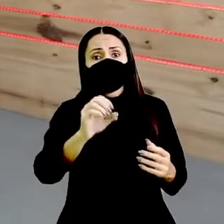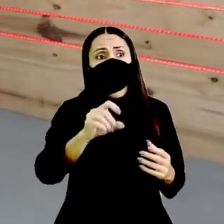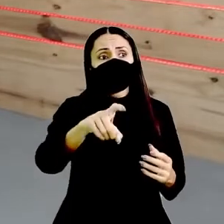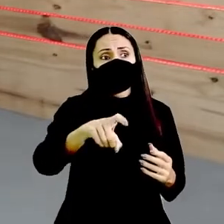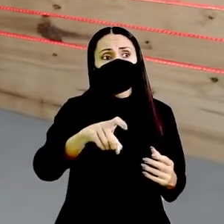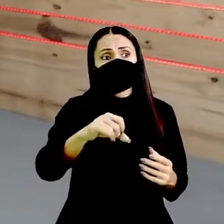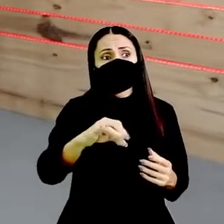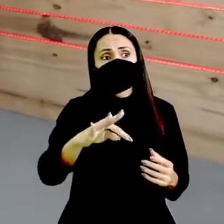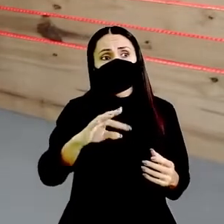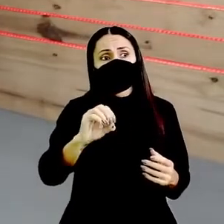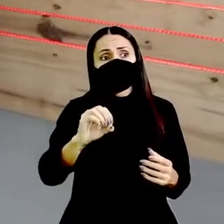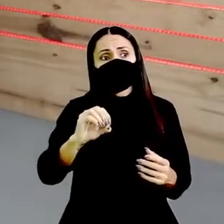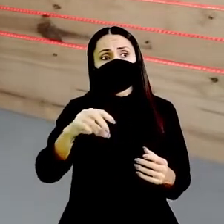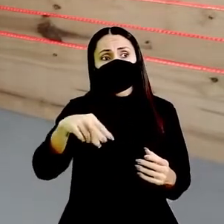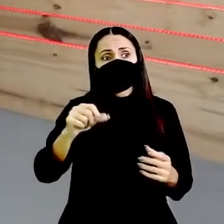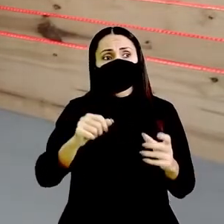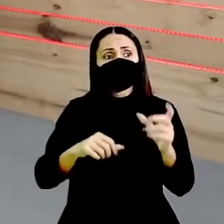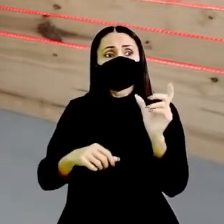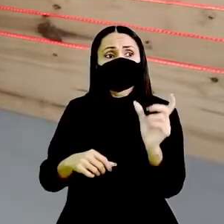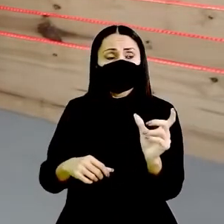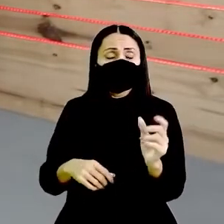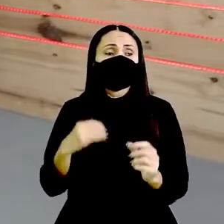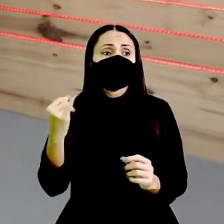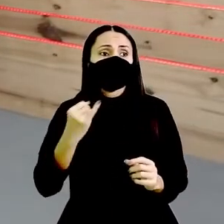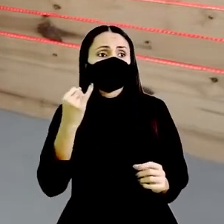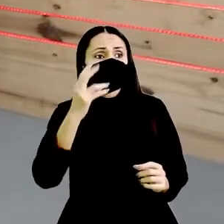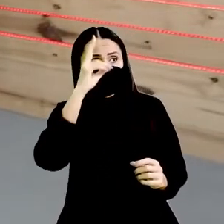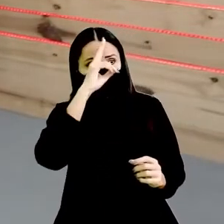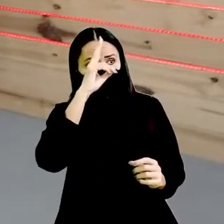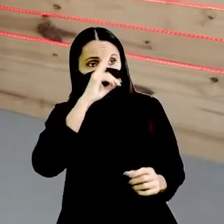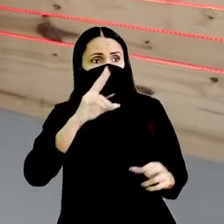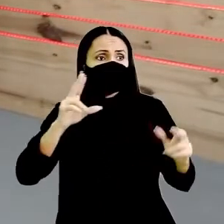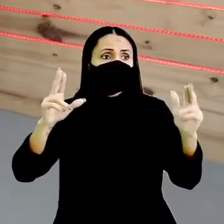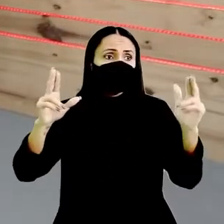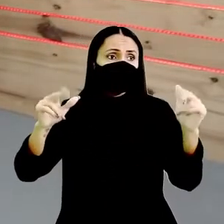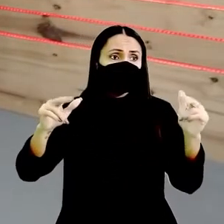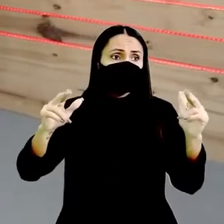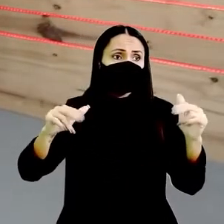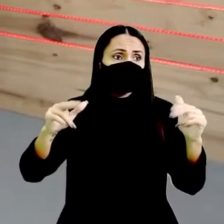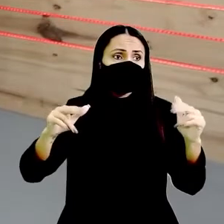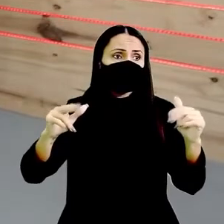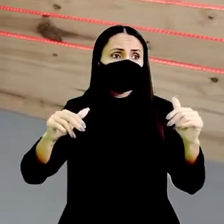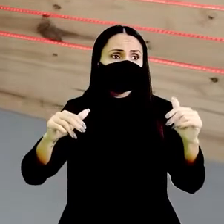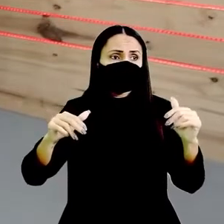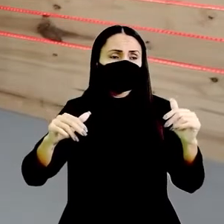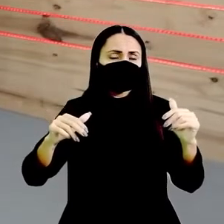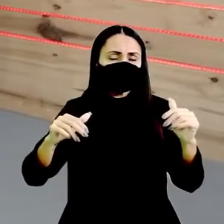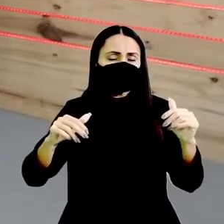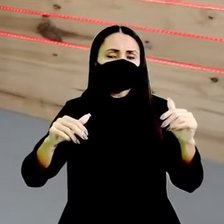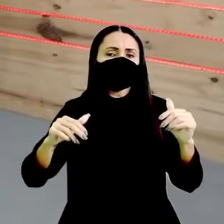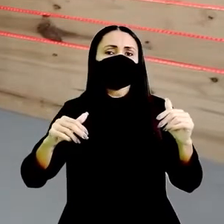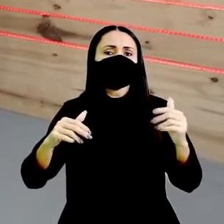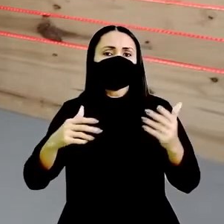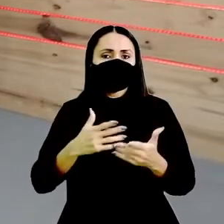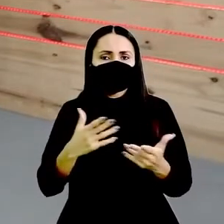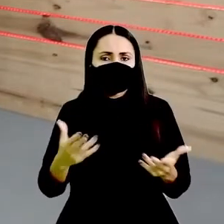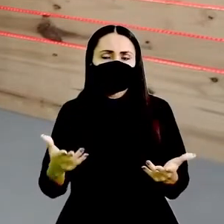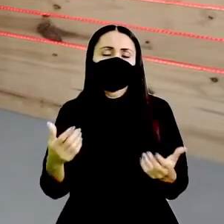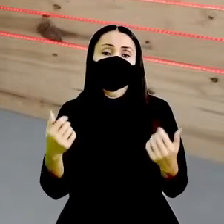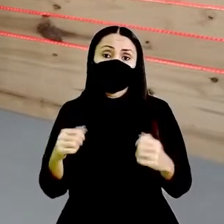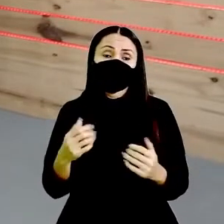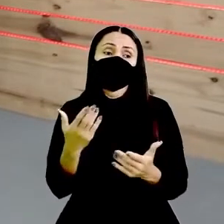é passa importante a ter lembrar, Paulo, que esse assunto, ele está... E ele... Ah, porque eu não preciso estudar gramática para